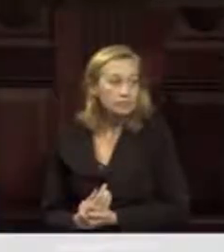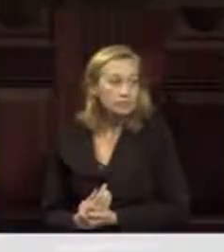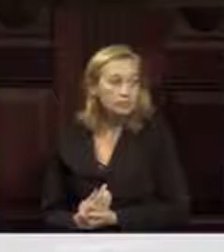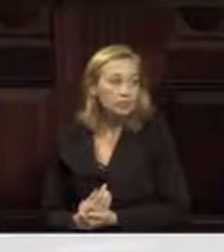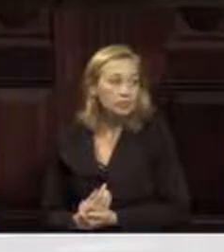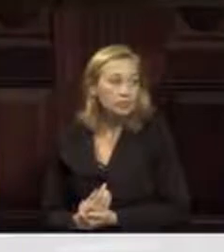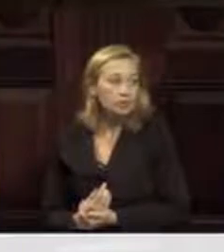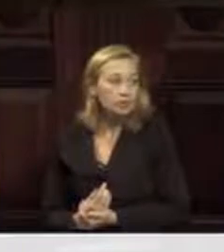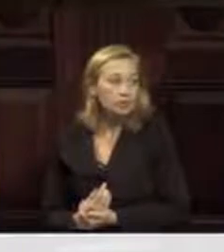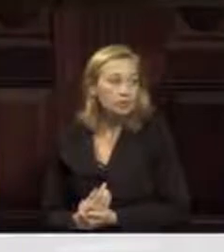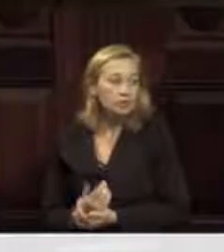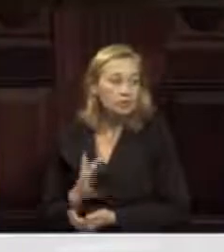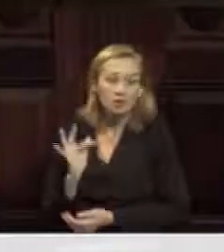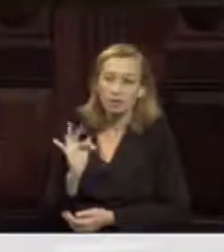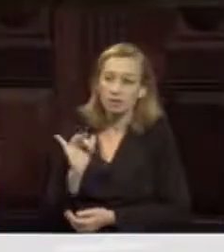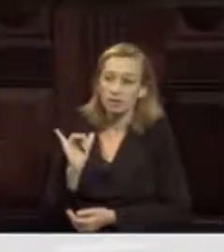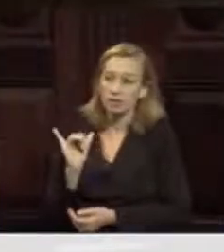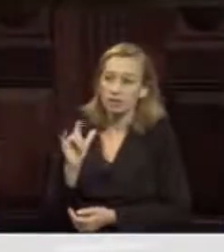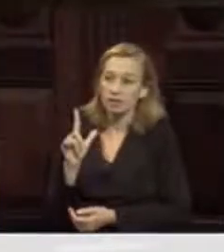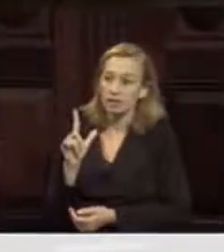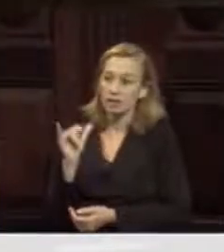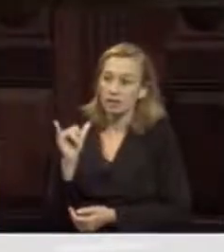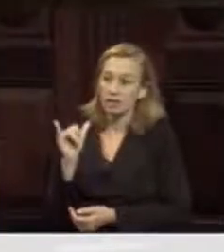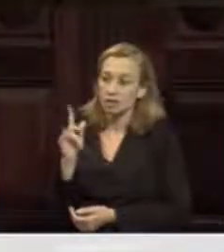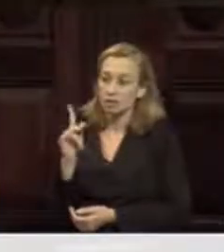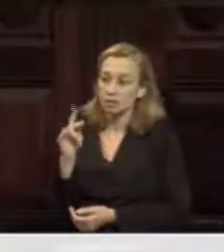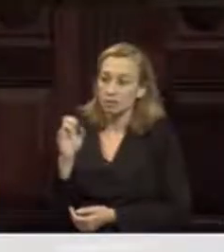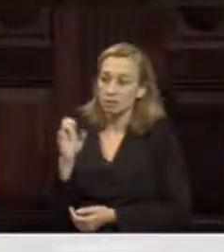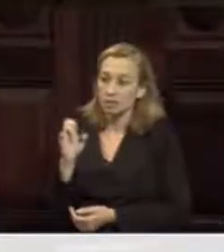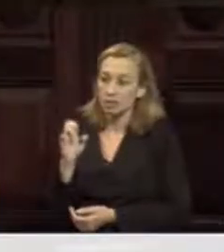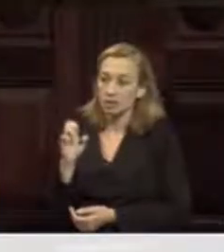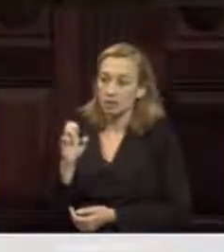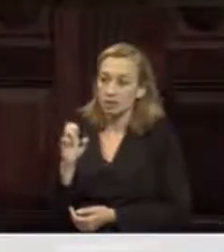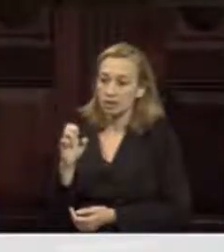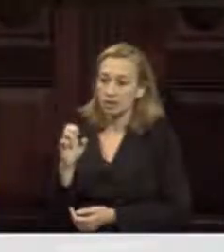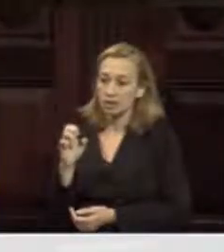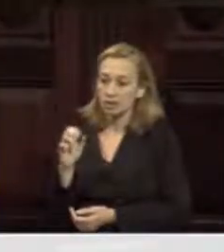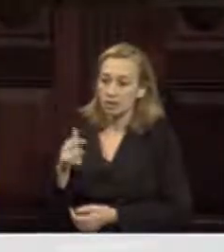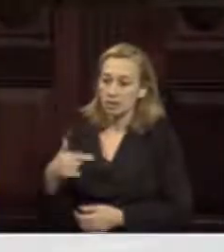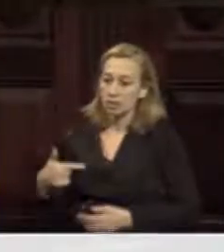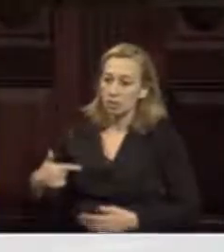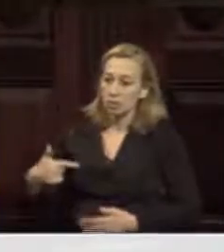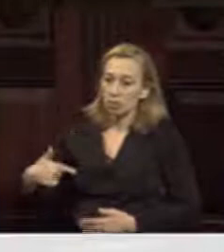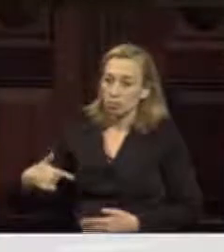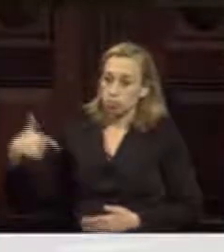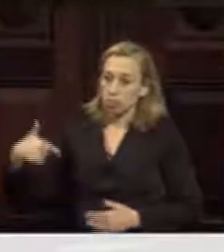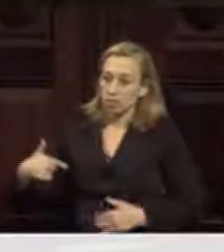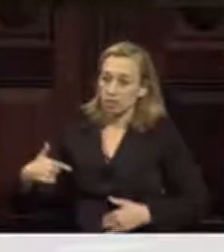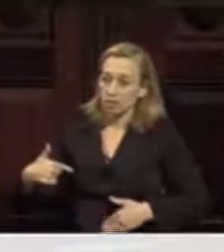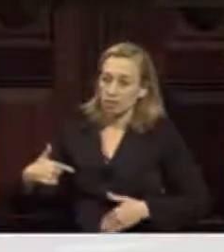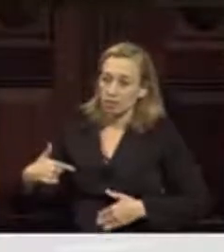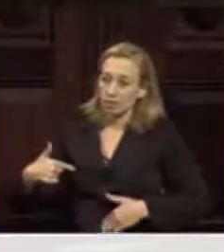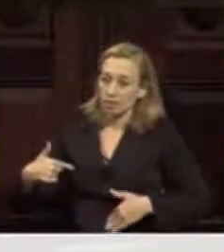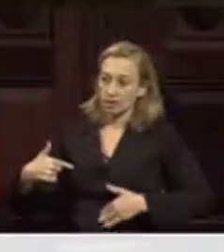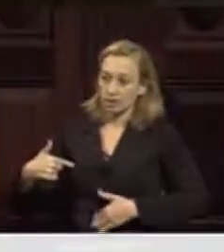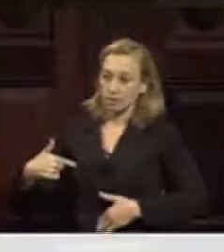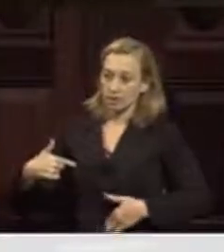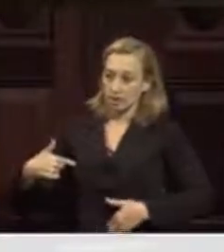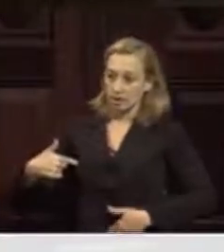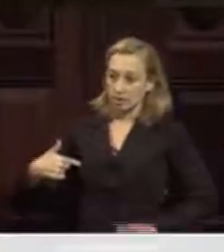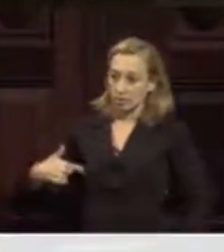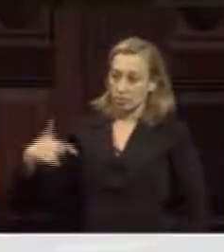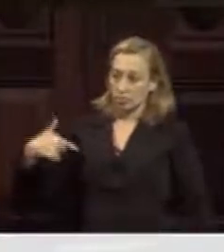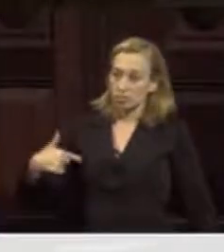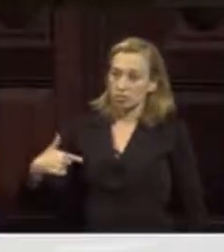por Felipe Santos de Mesquita, que foi atingido no abdômen na data de ontem, durante